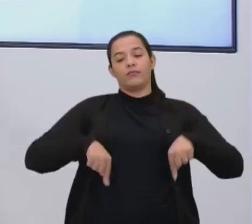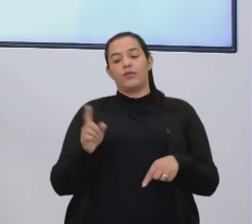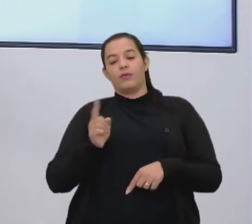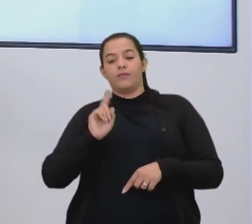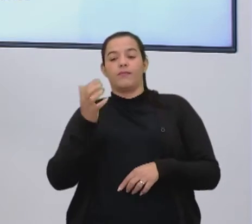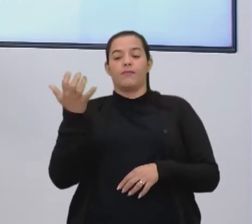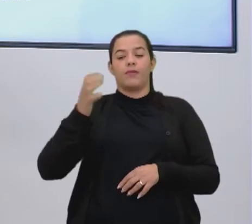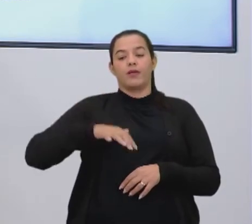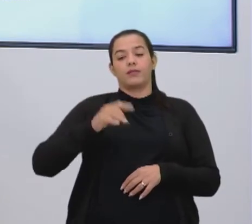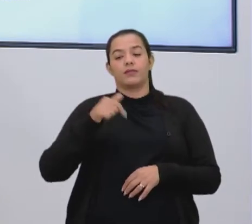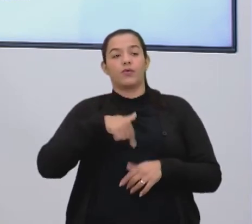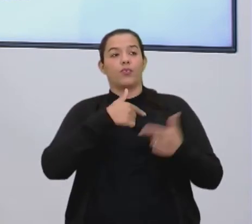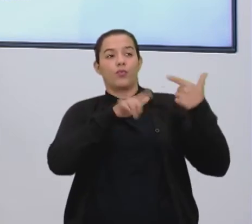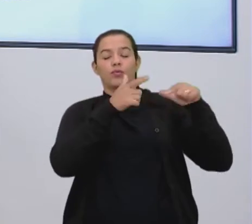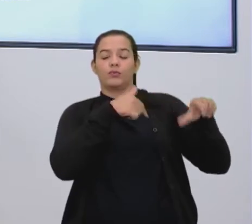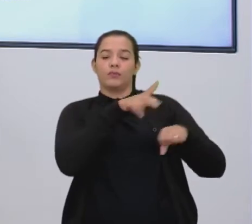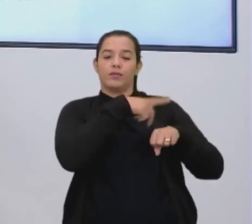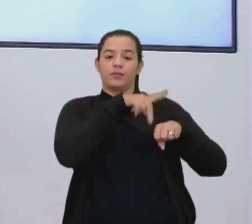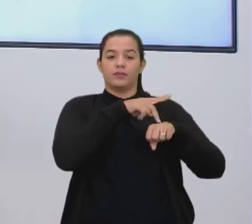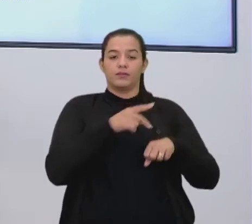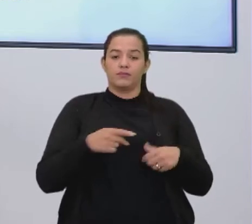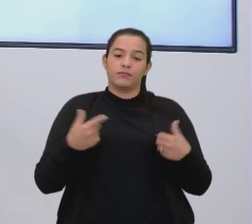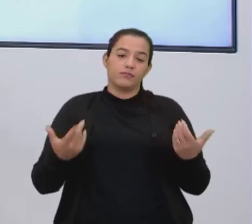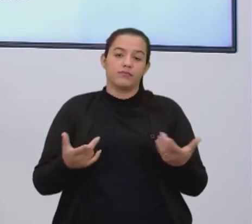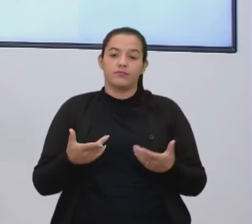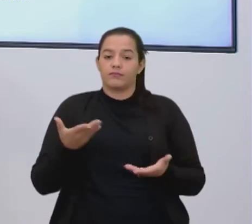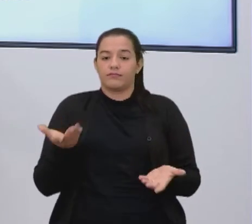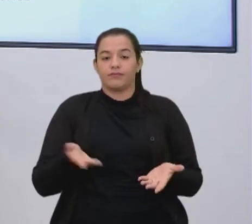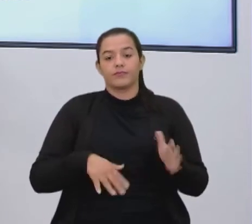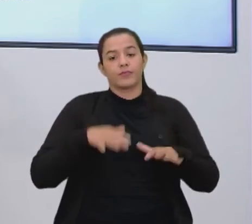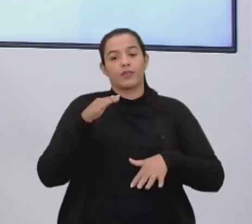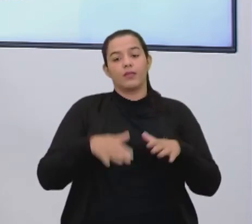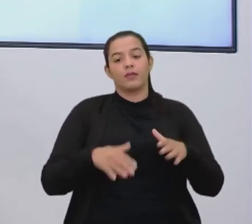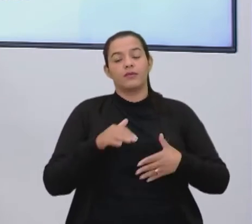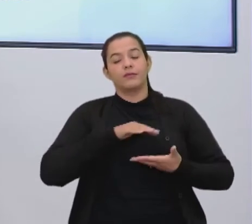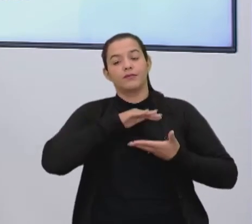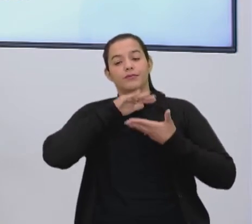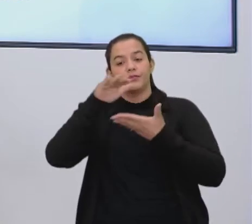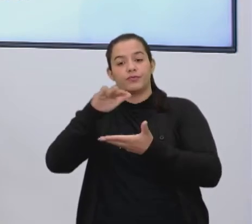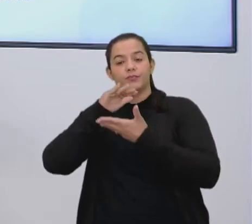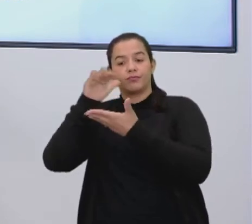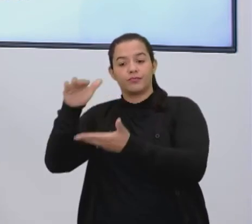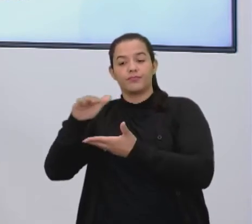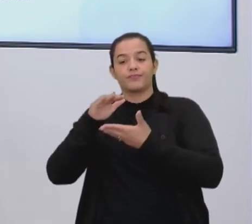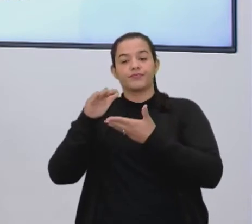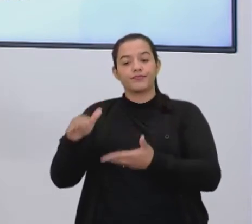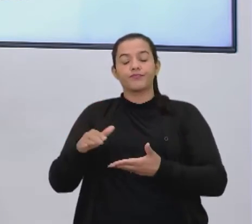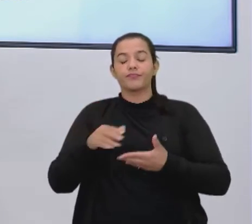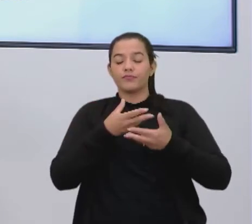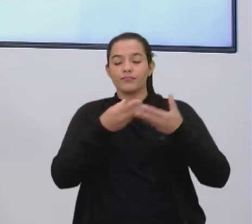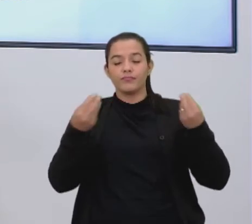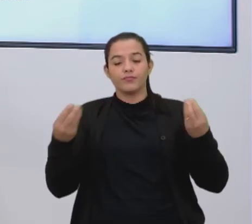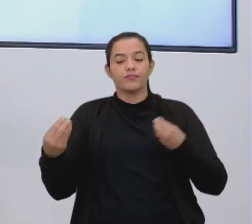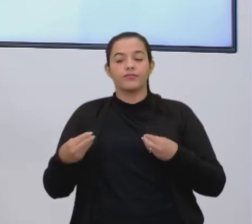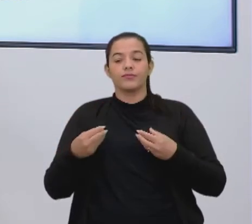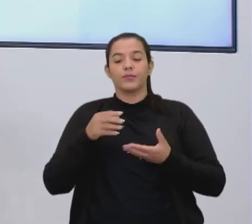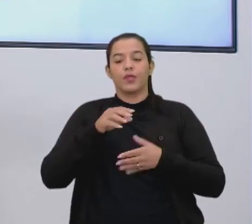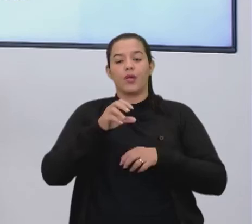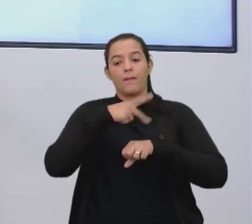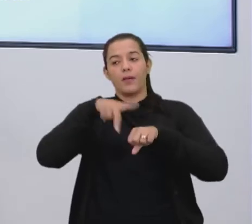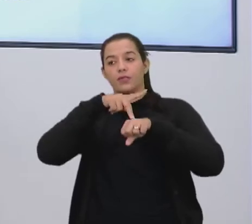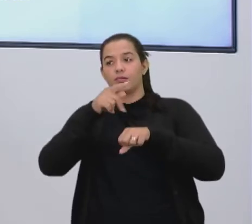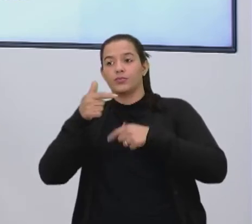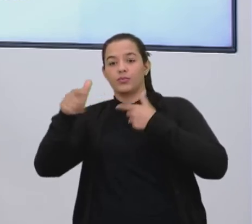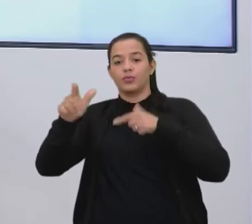diretamente os outros países. É como o Brasil, a gente exporta muito produto. Isso significa que se a gente tiver algum